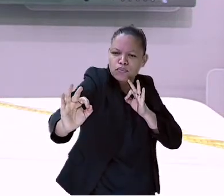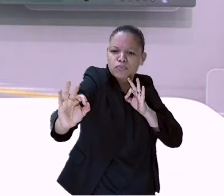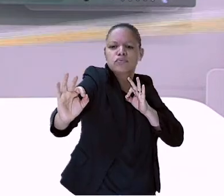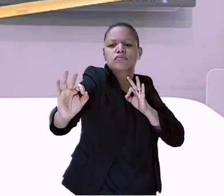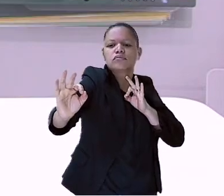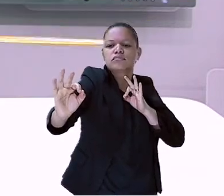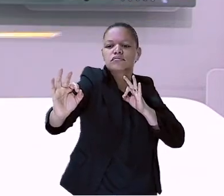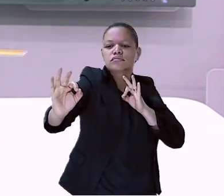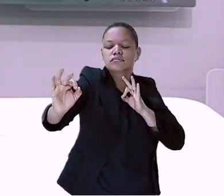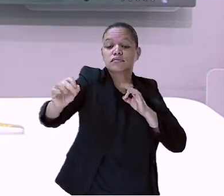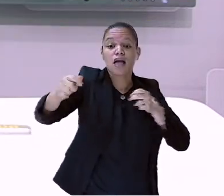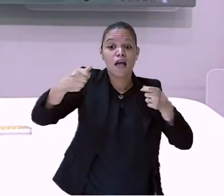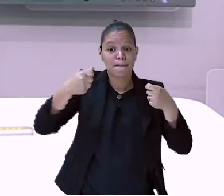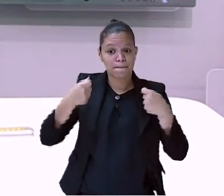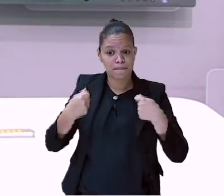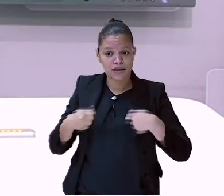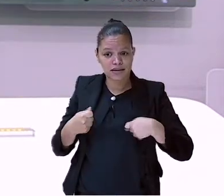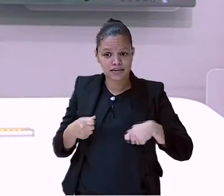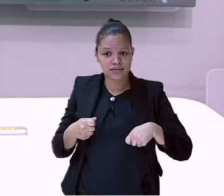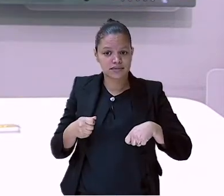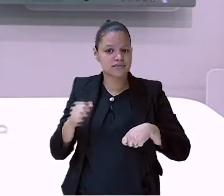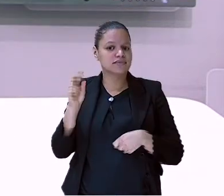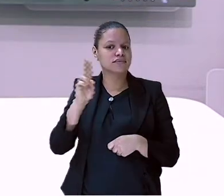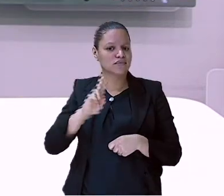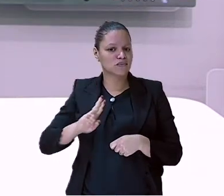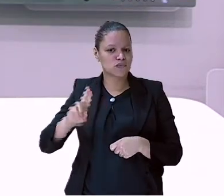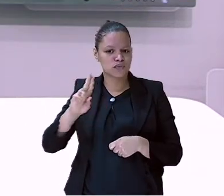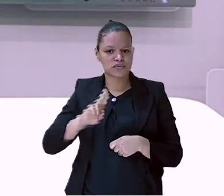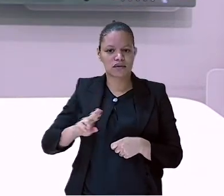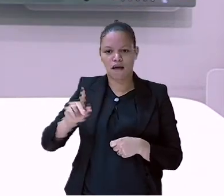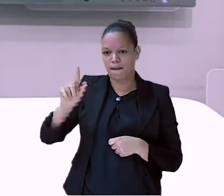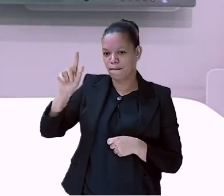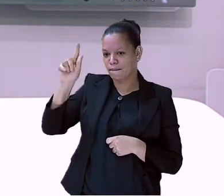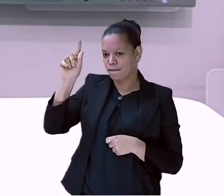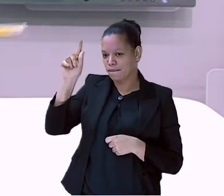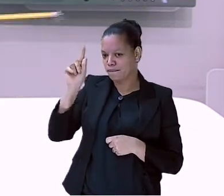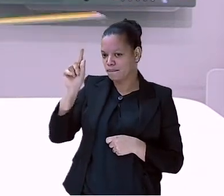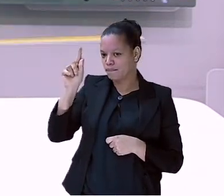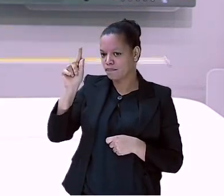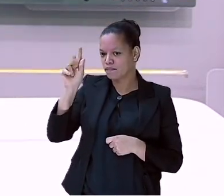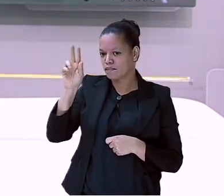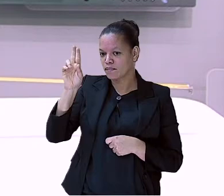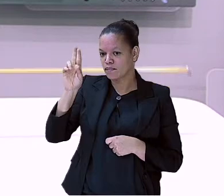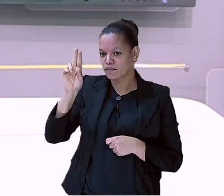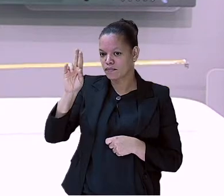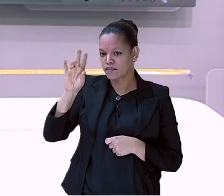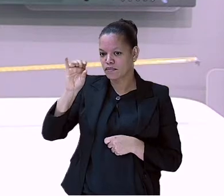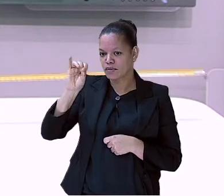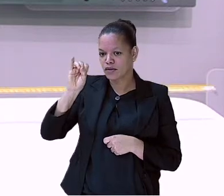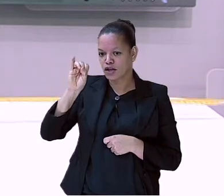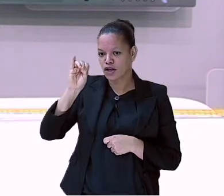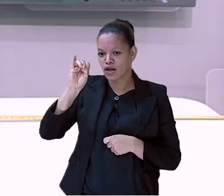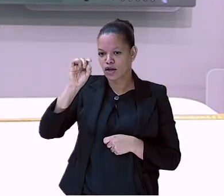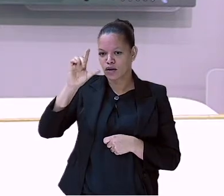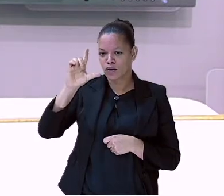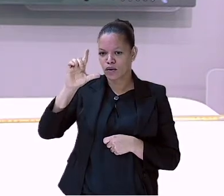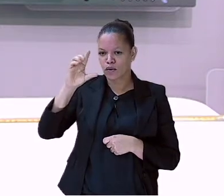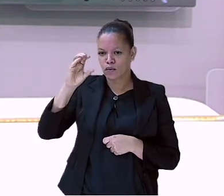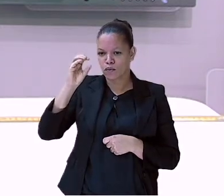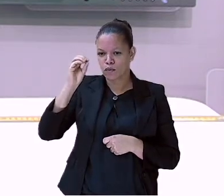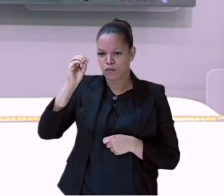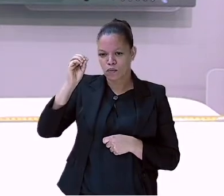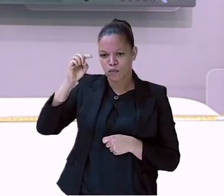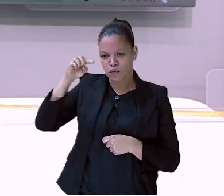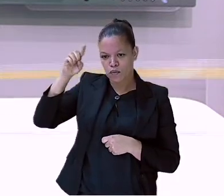metro e ir colocando ela no chão da sua casa, você vai colocando no chão da sua casa, por exemplo, da sua casa até lá na padaria.